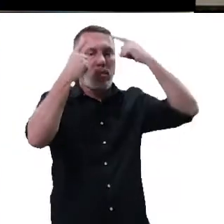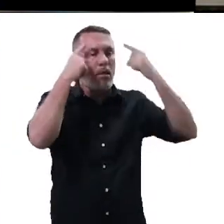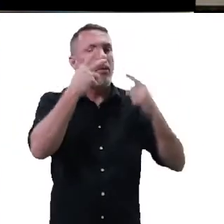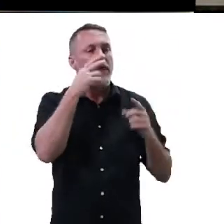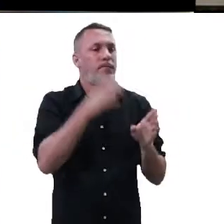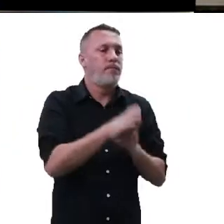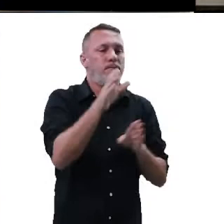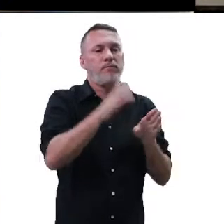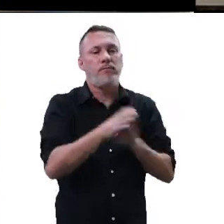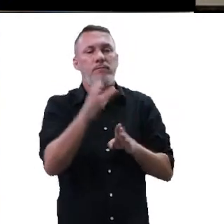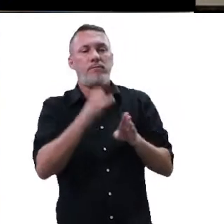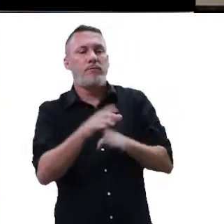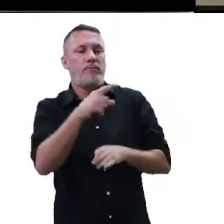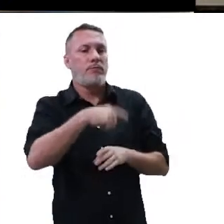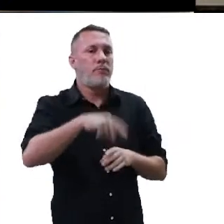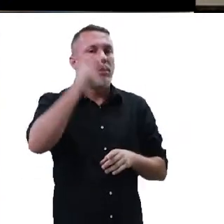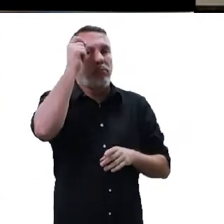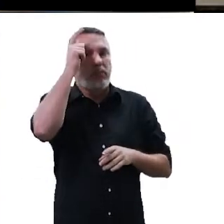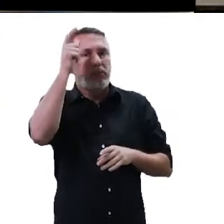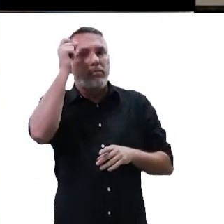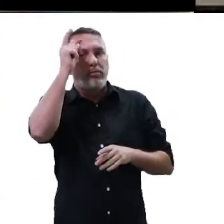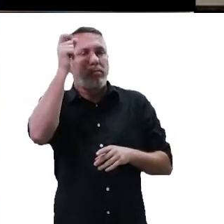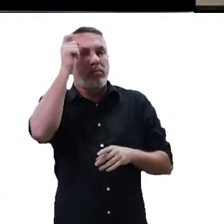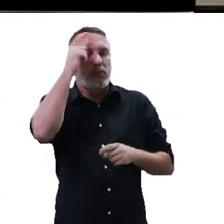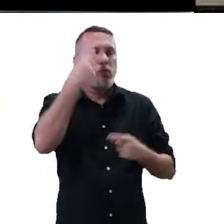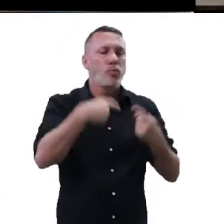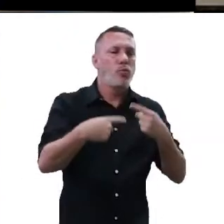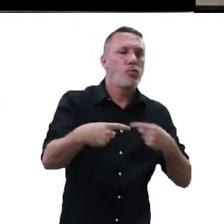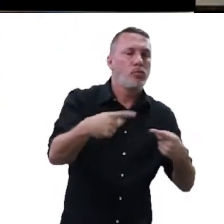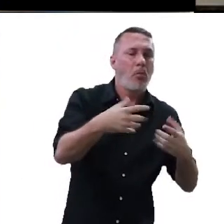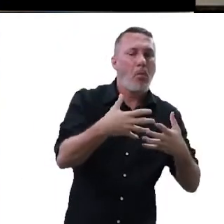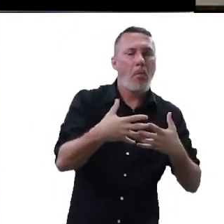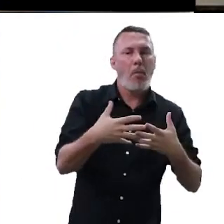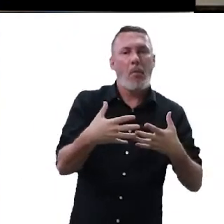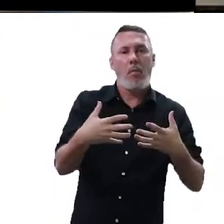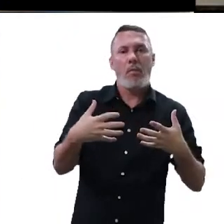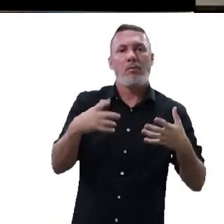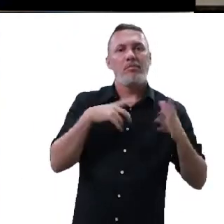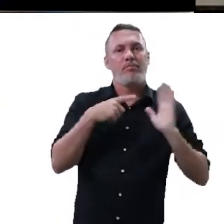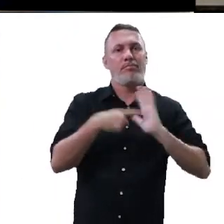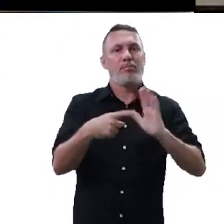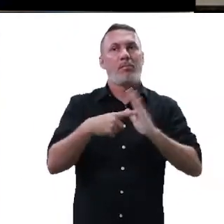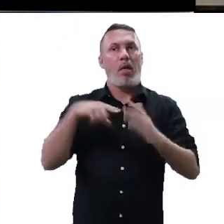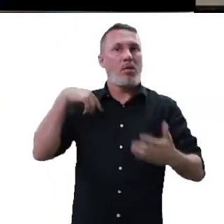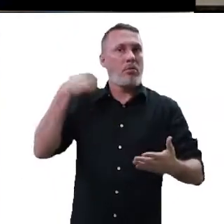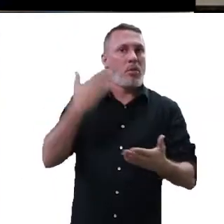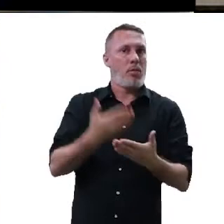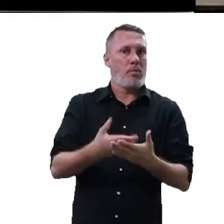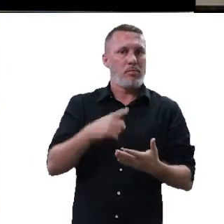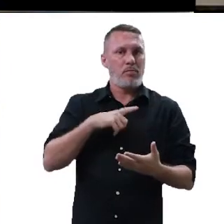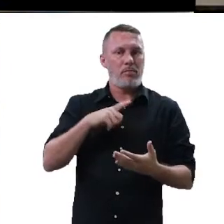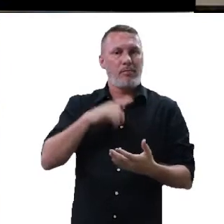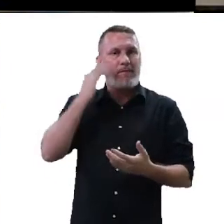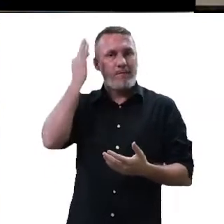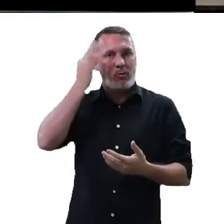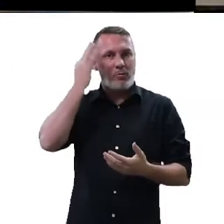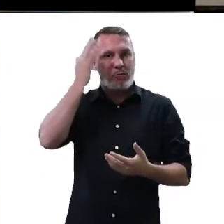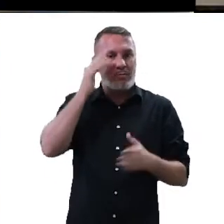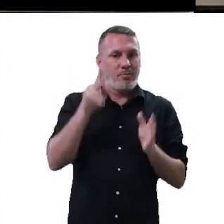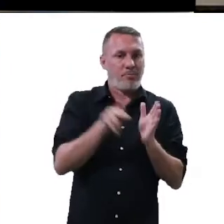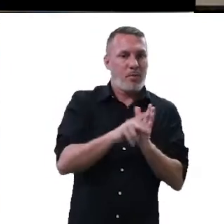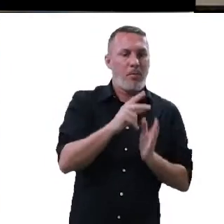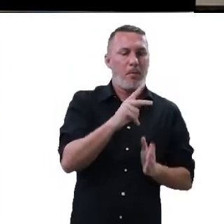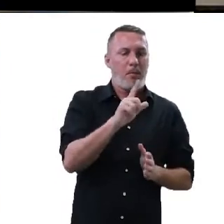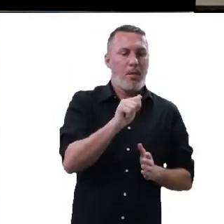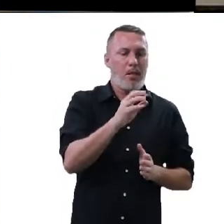forma, fazer se despertar para essas discussões aí que ficaram evidentes tanto na filosofia do seu